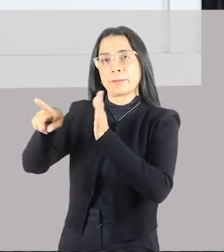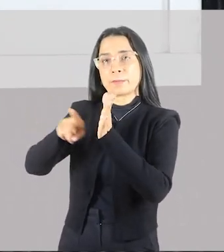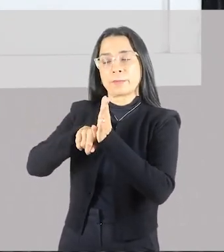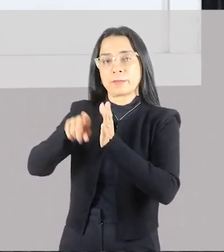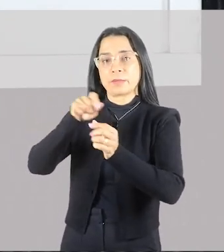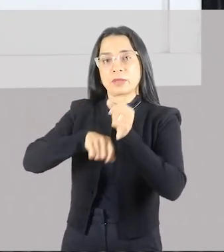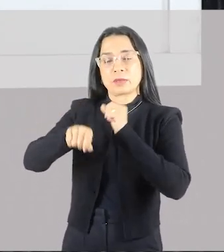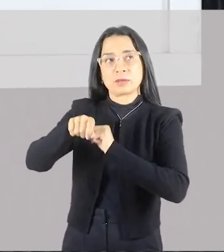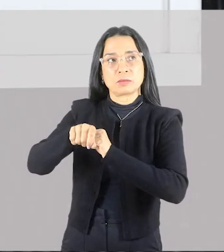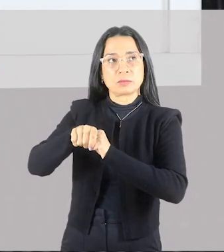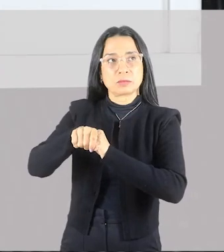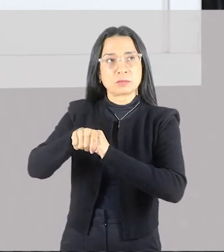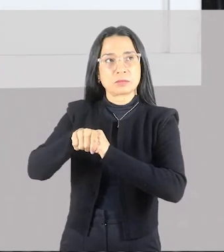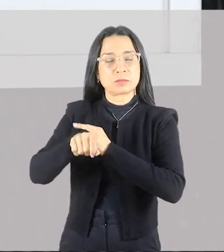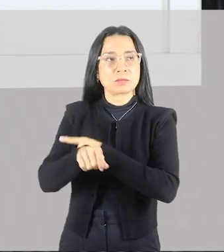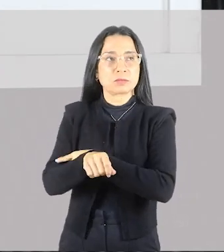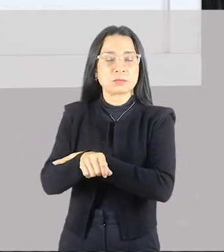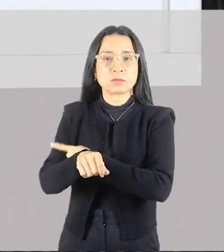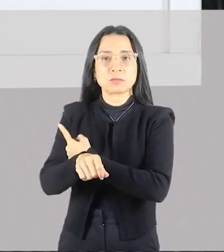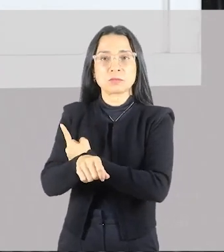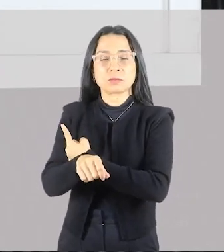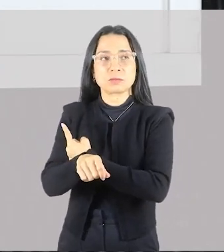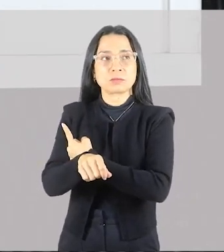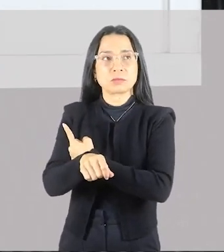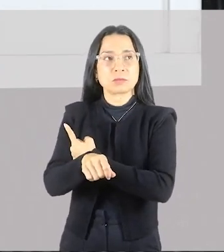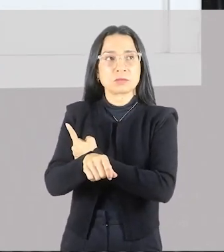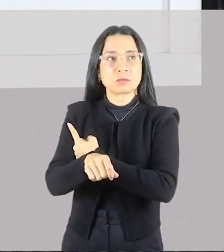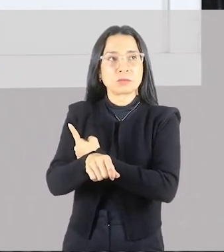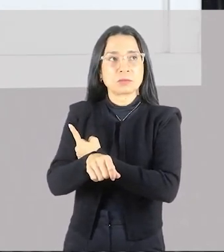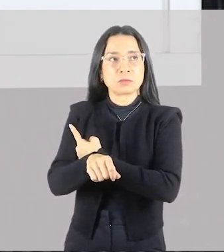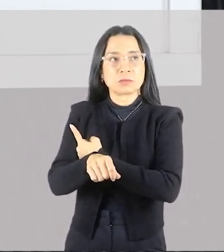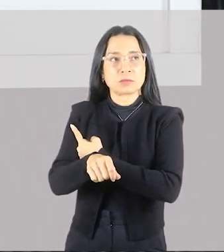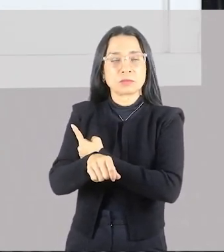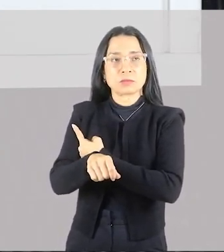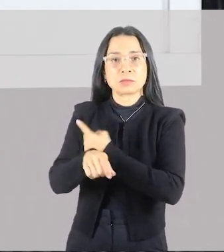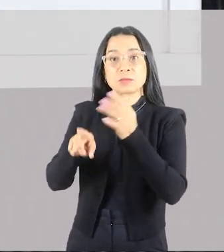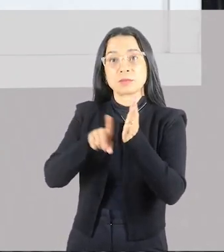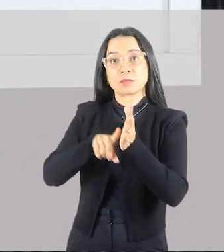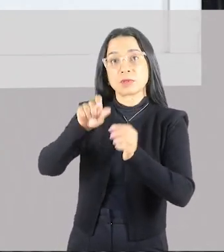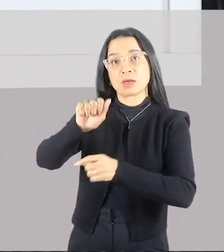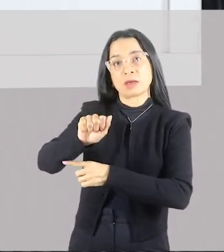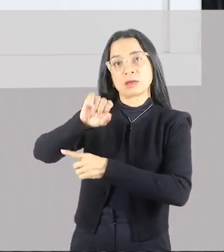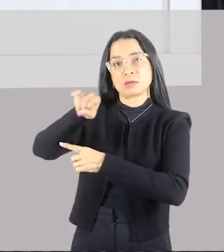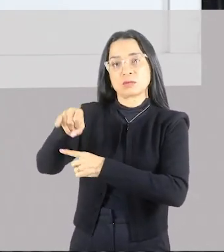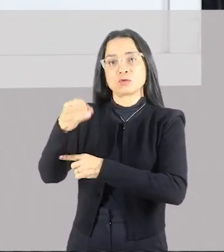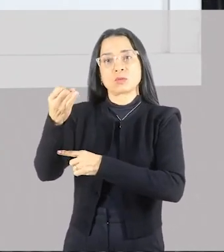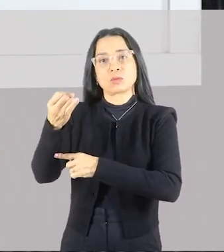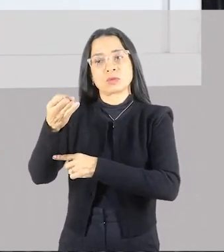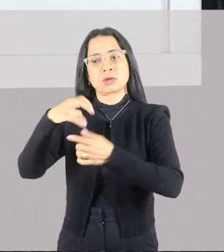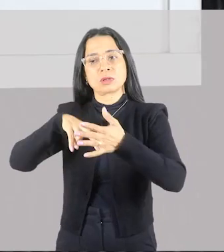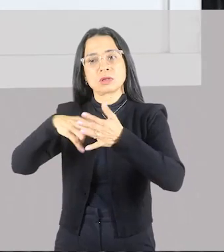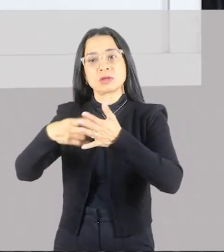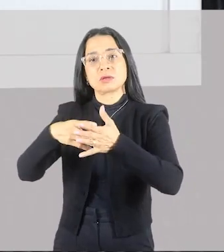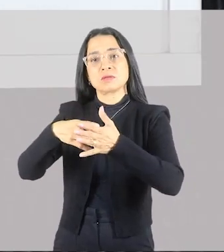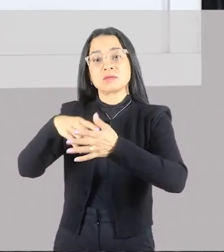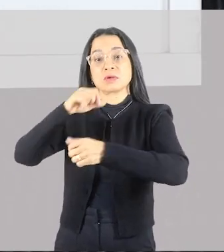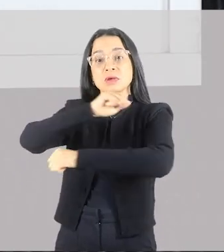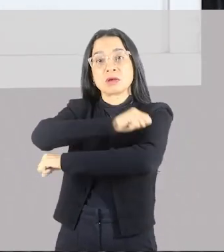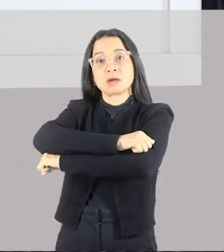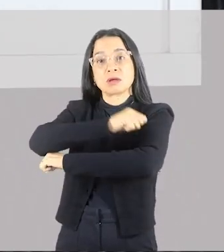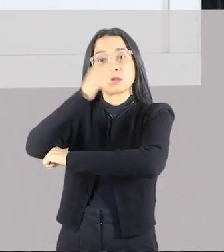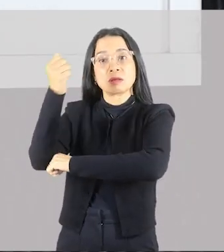menos a área da janela. Basta você subtrair, certo? Então, a área